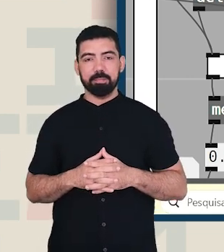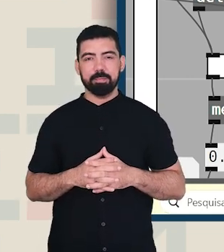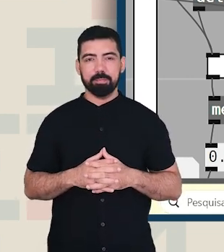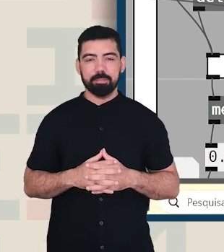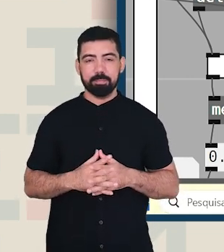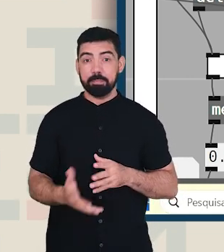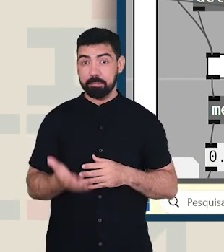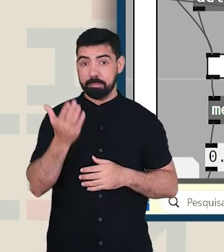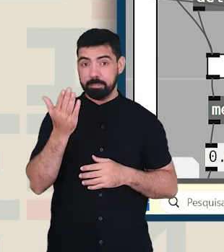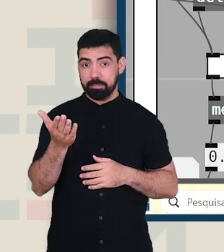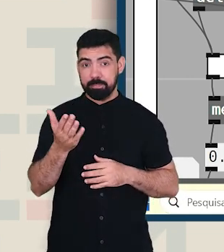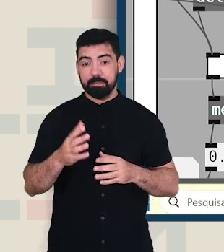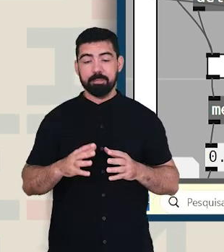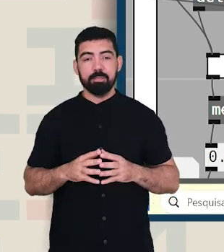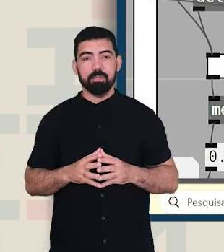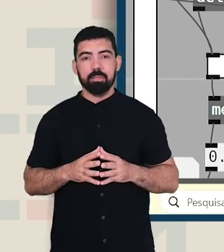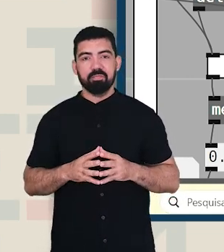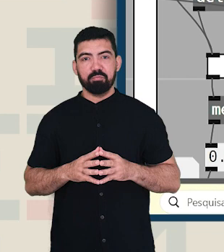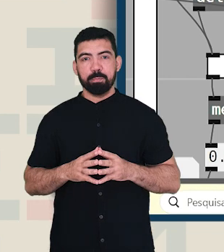Aqui,